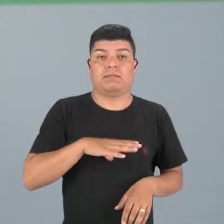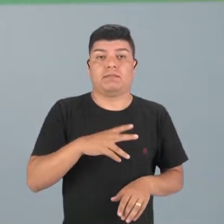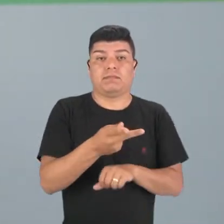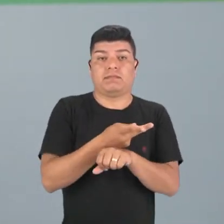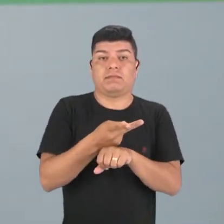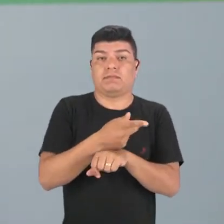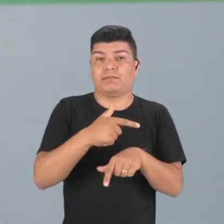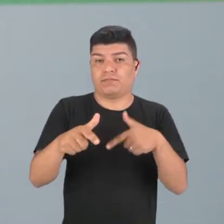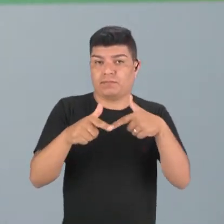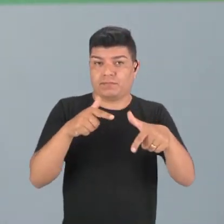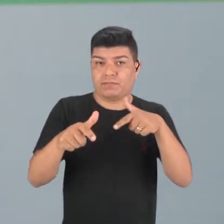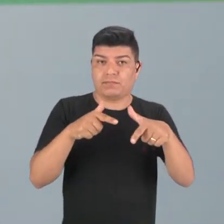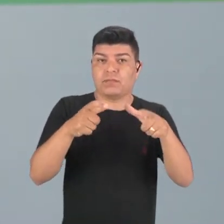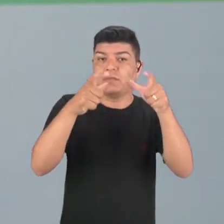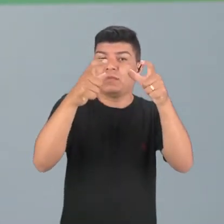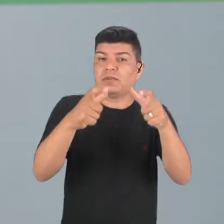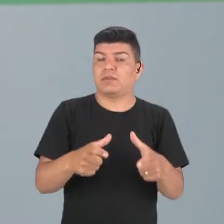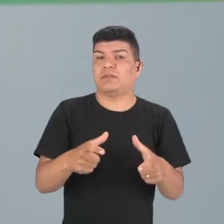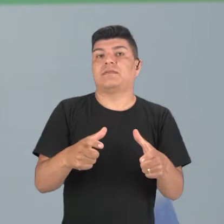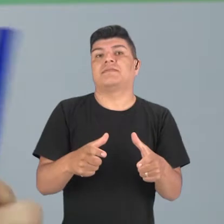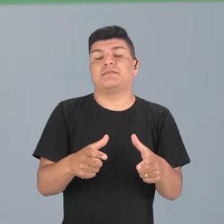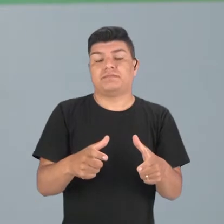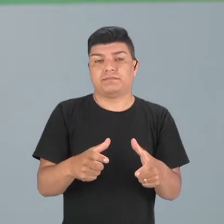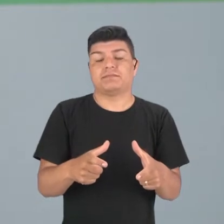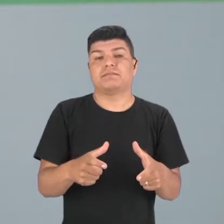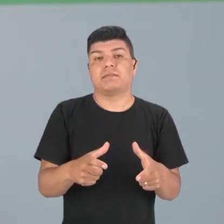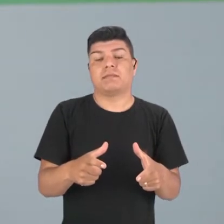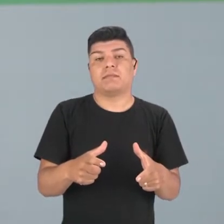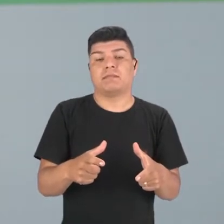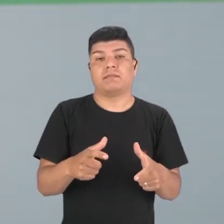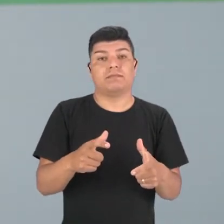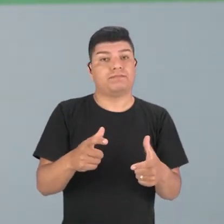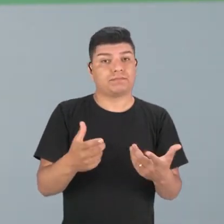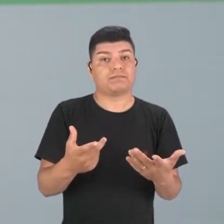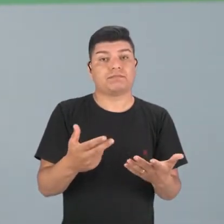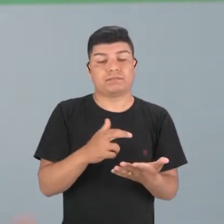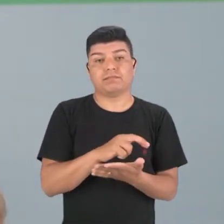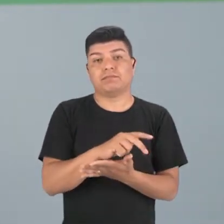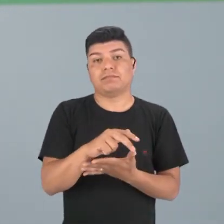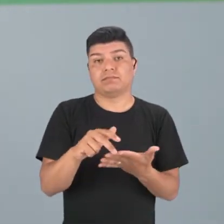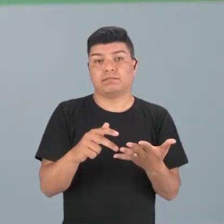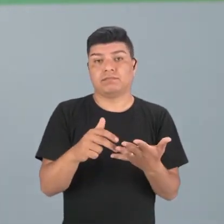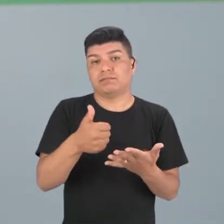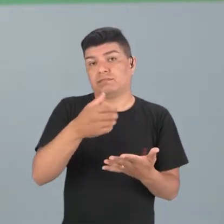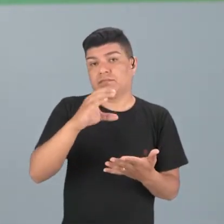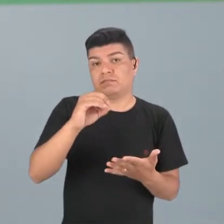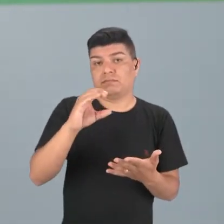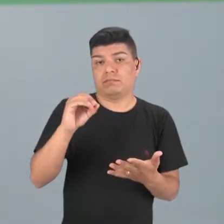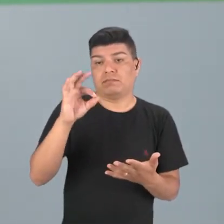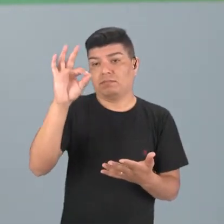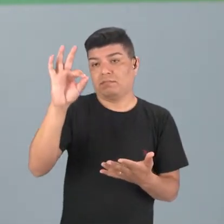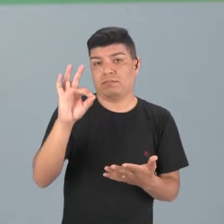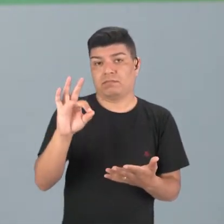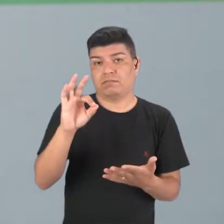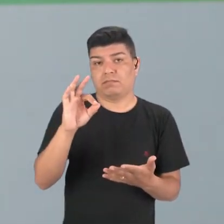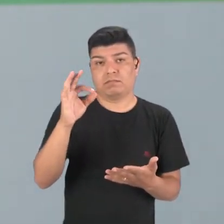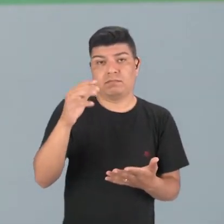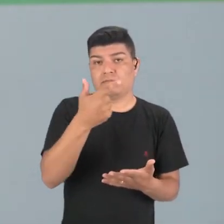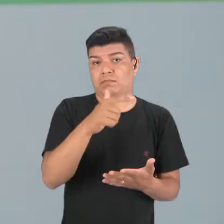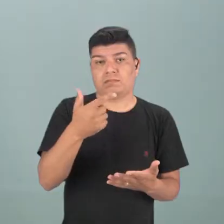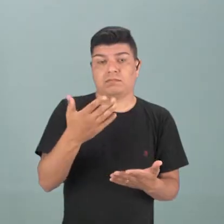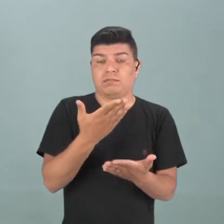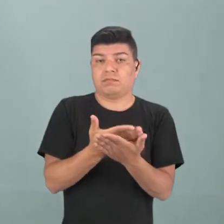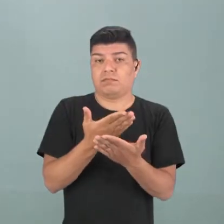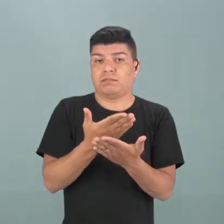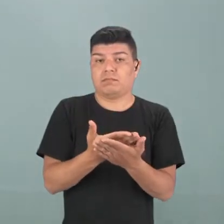trabalho. Trabalhar aonde? Muitos, a maioria, né? Praticamente 100%, não tiveram estudo. Então, eles